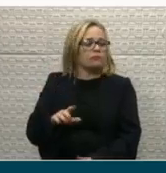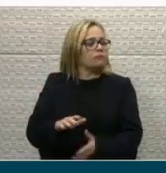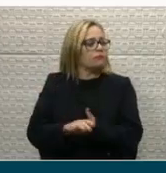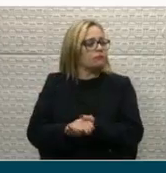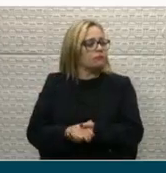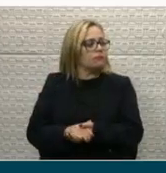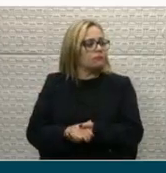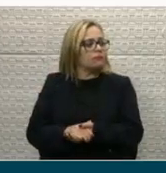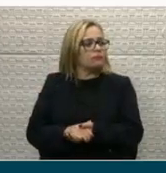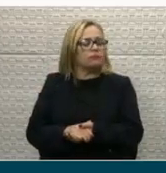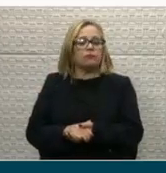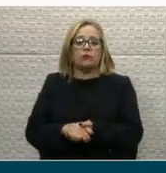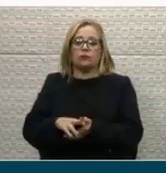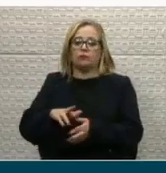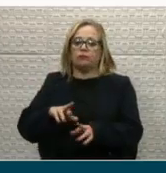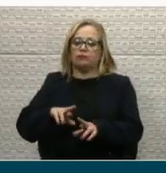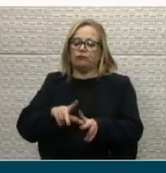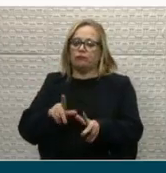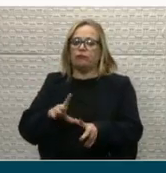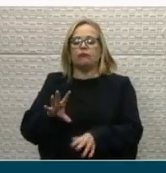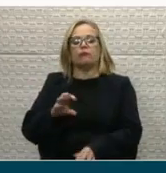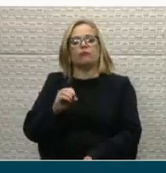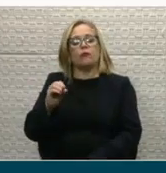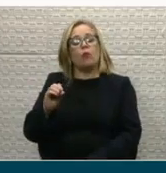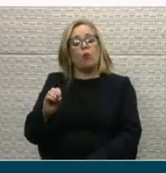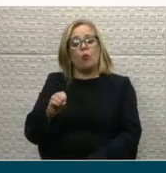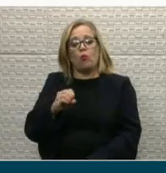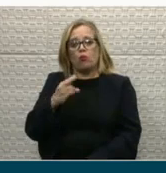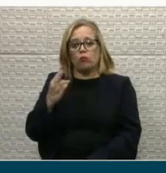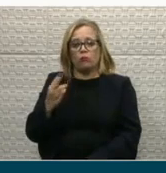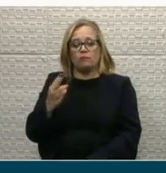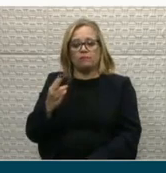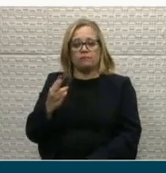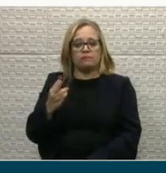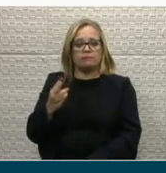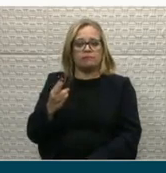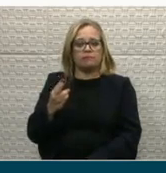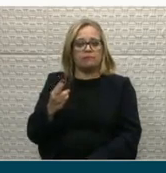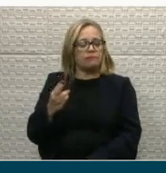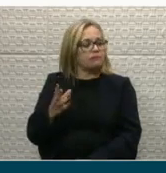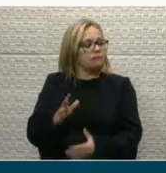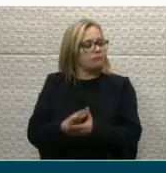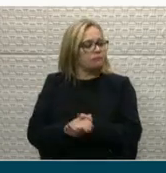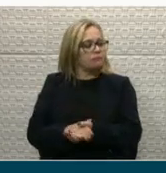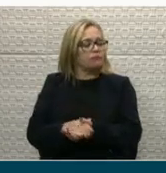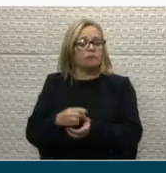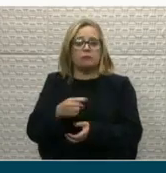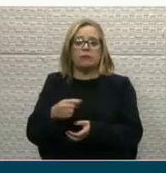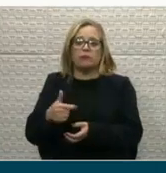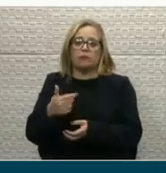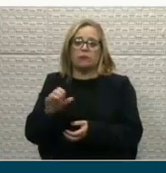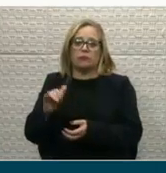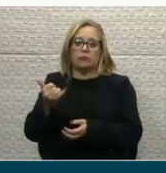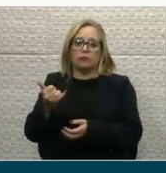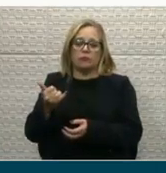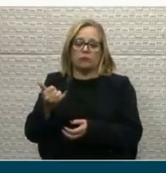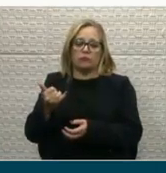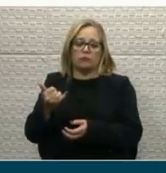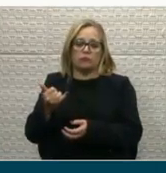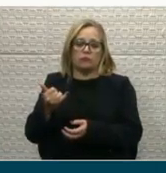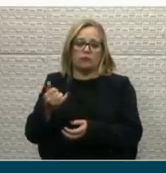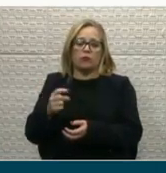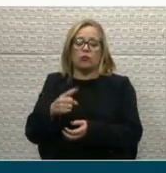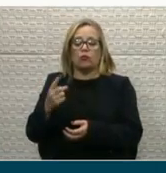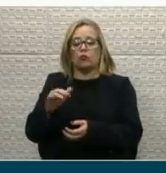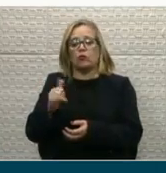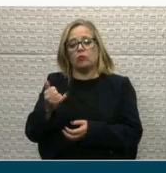x precisa ser diferente de zero, ou na forma menos 2y, com